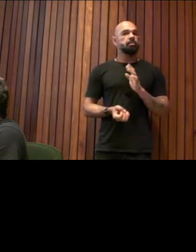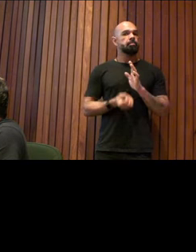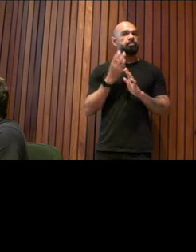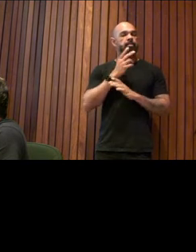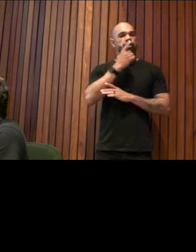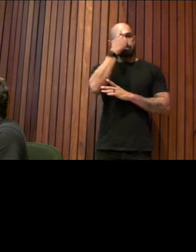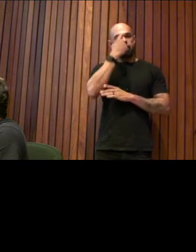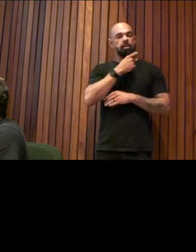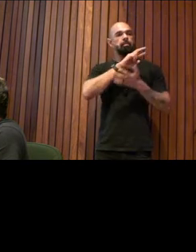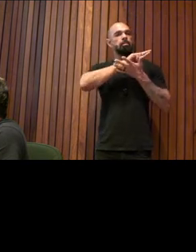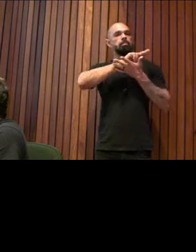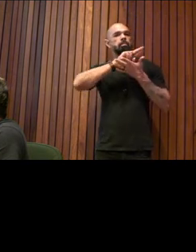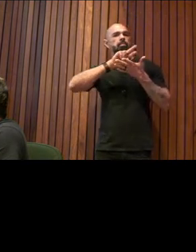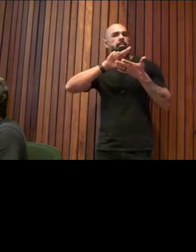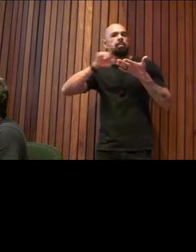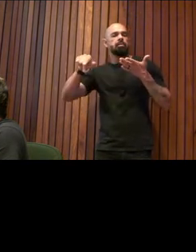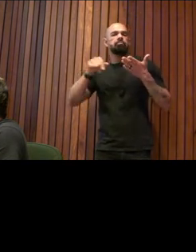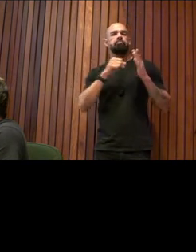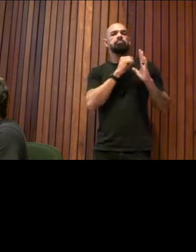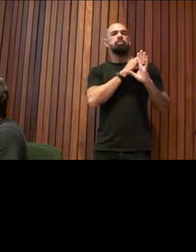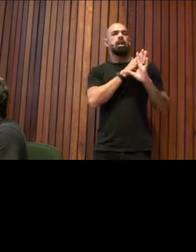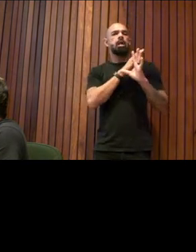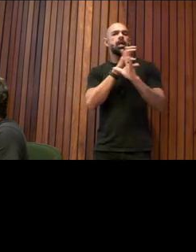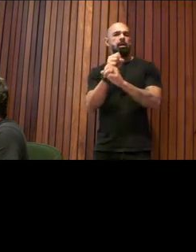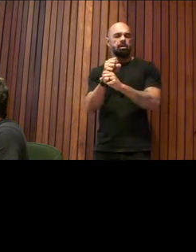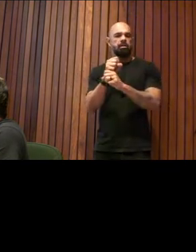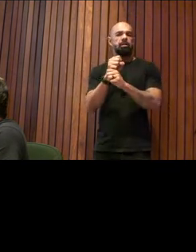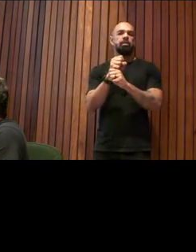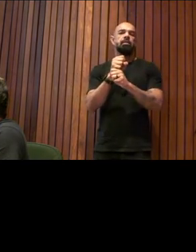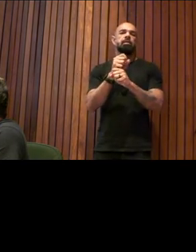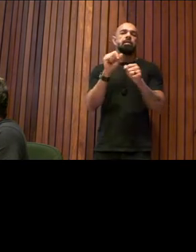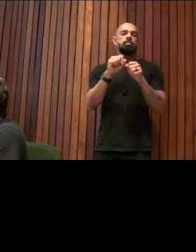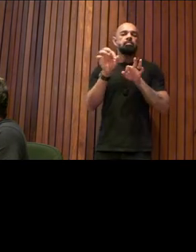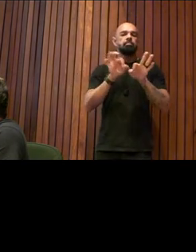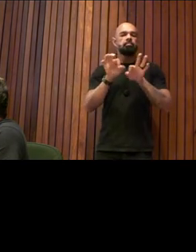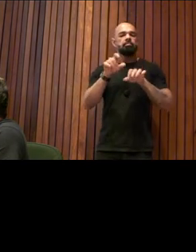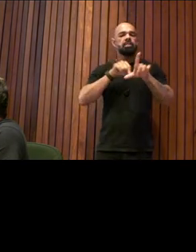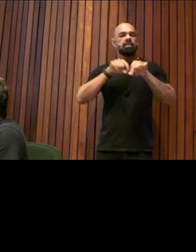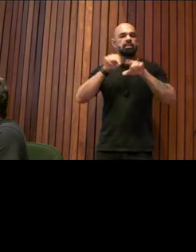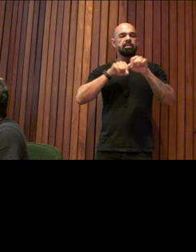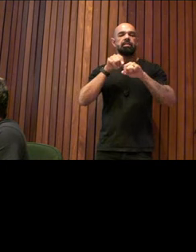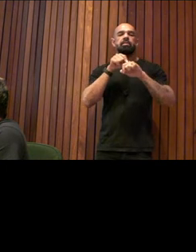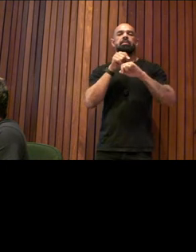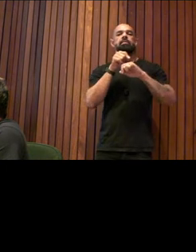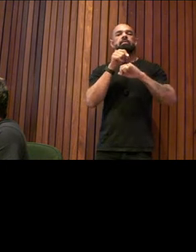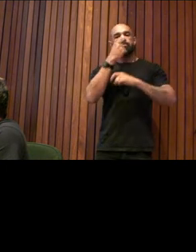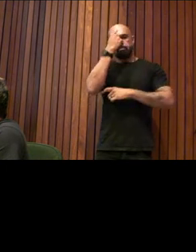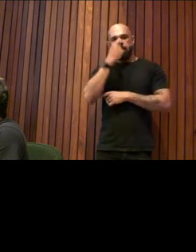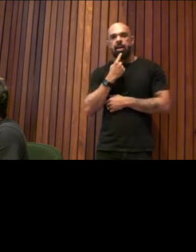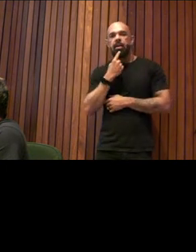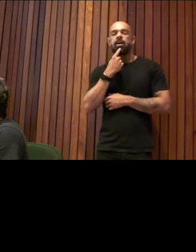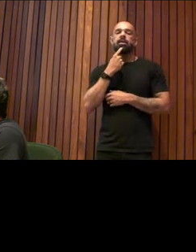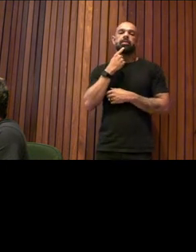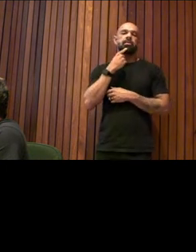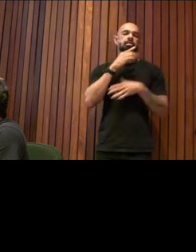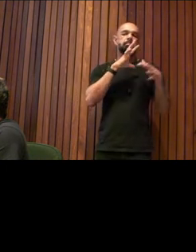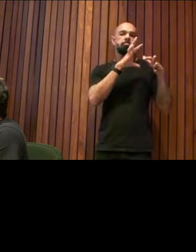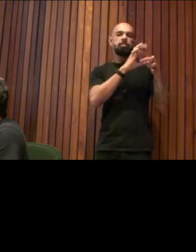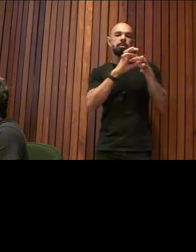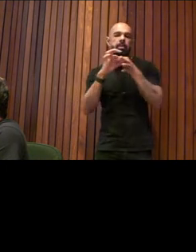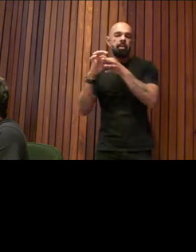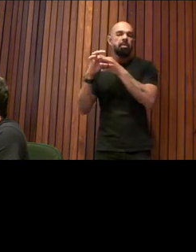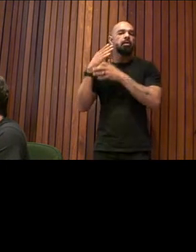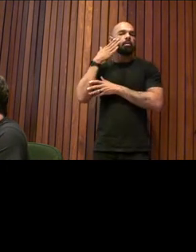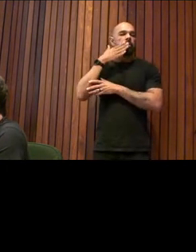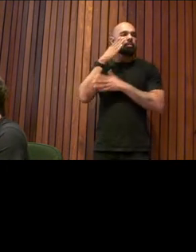longo desse percurso todo, e aí fazer a seleção dessas imagens, né, criar um discurso a partir